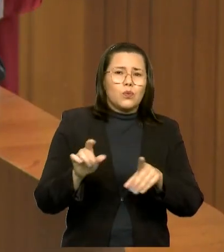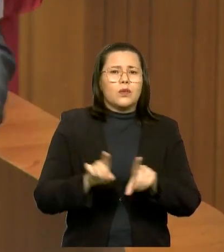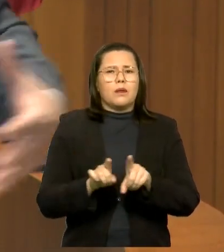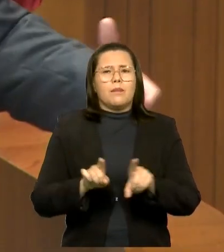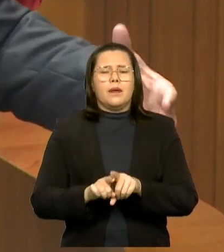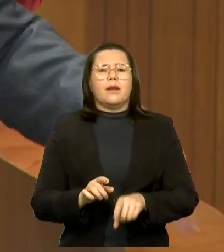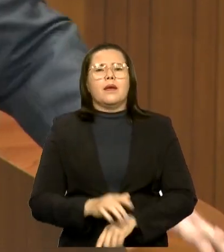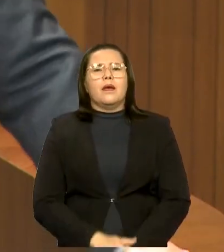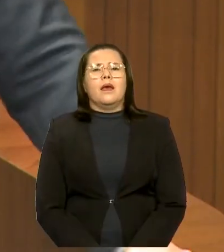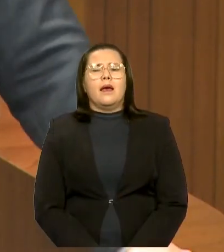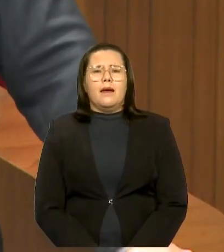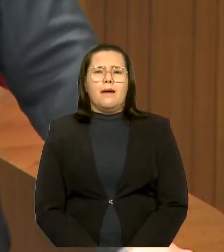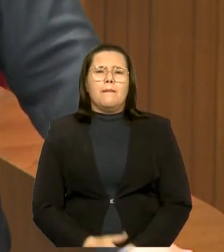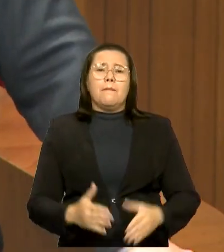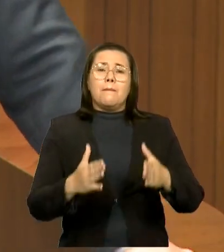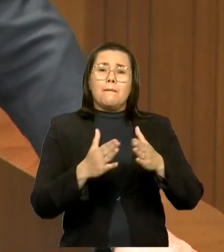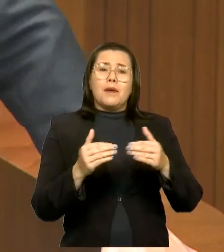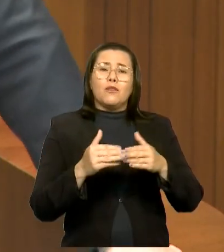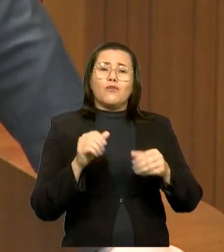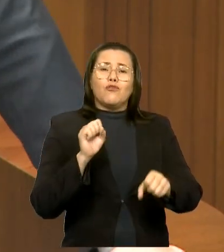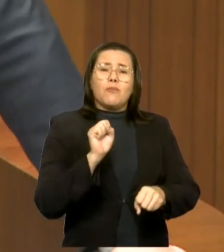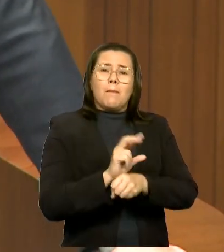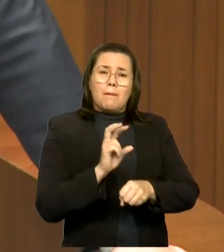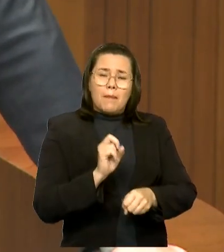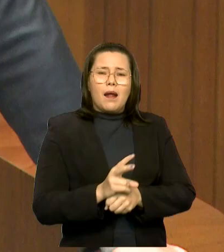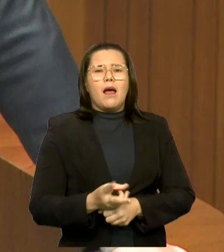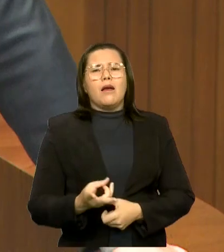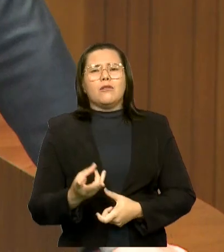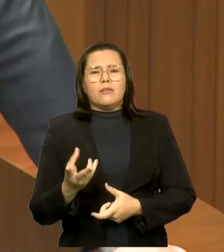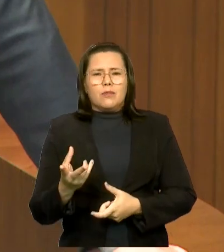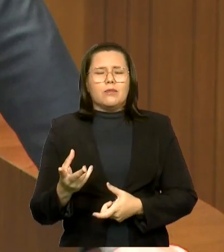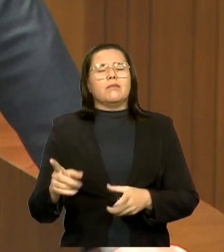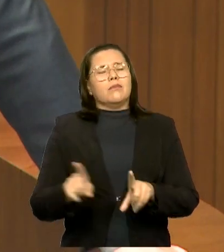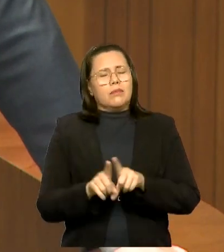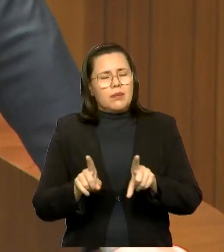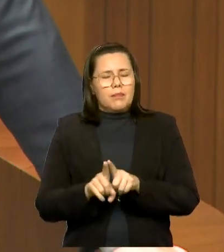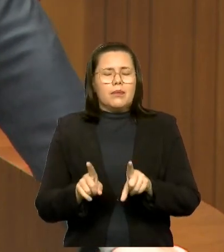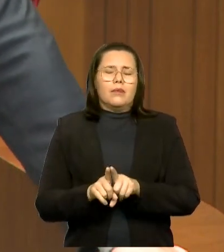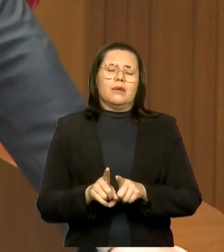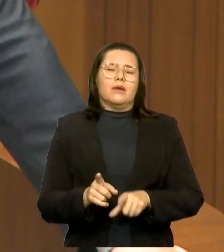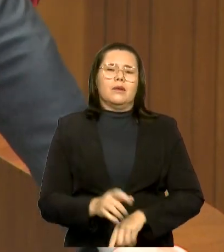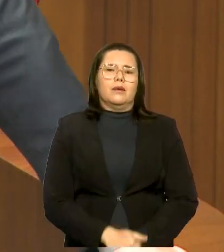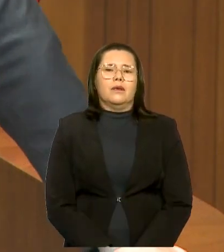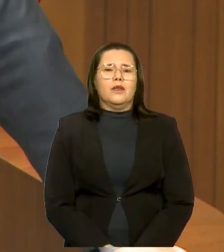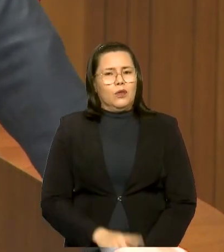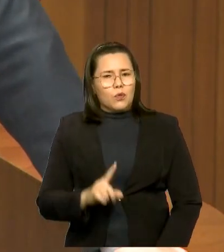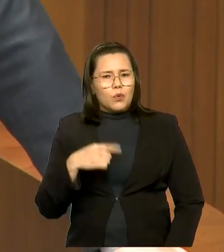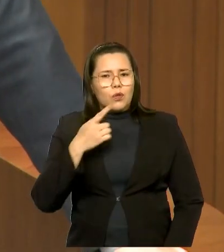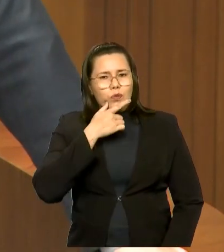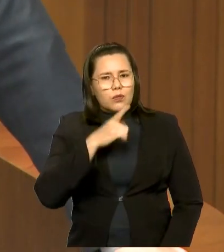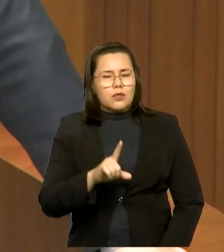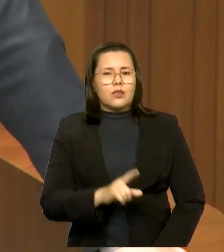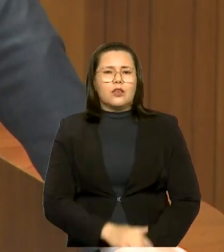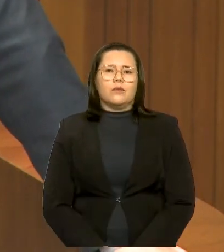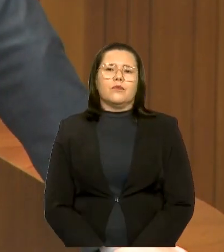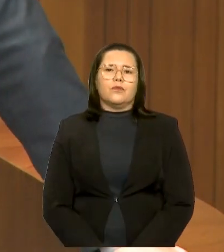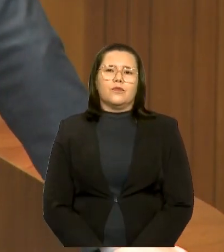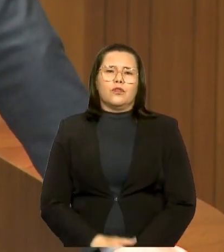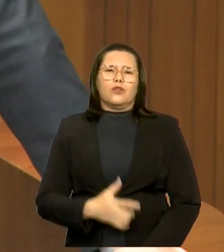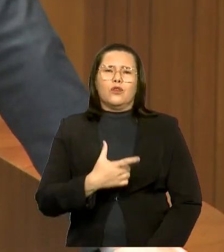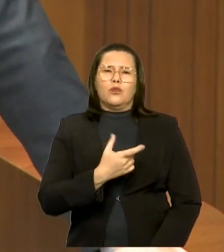enfim, várias e várias ações que garantem uma receita extra de 2023 até aqui de